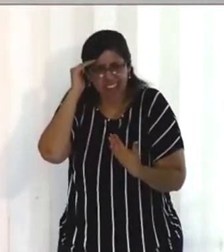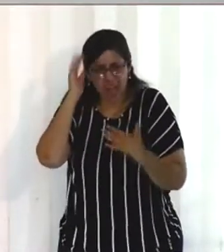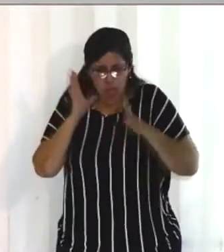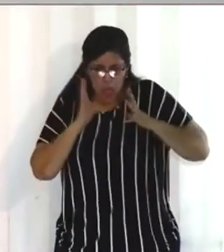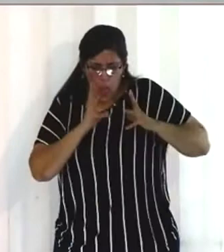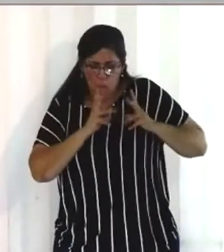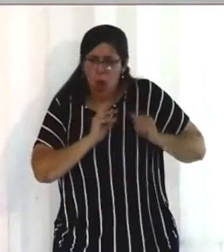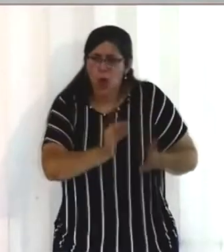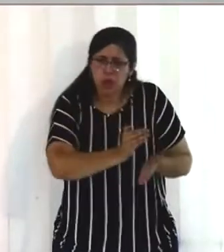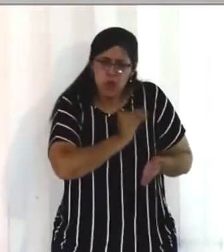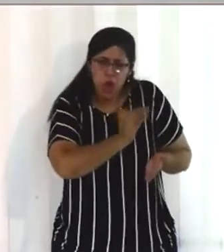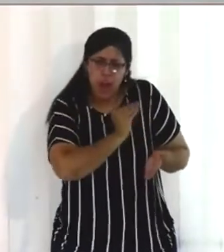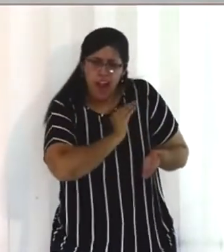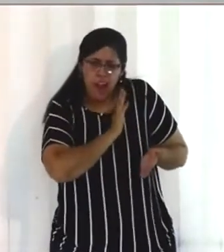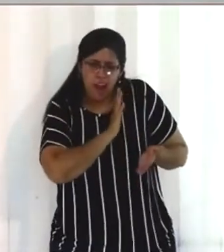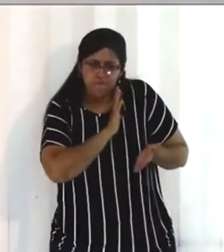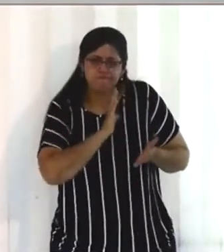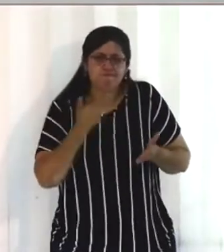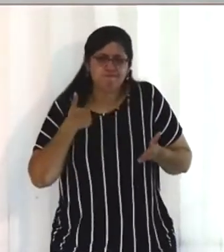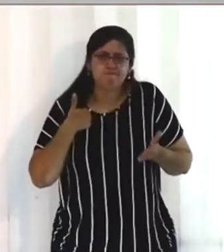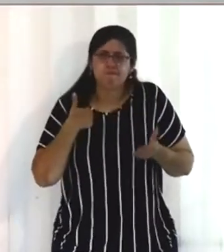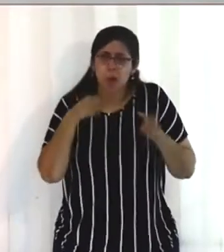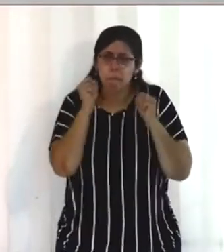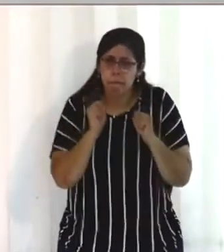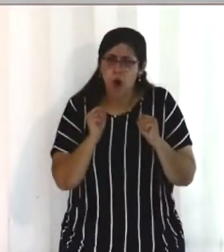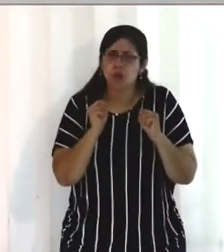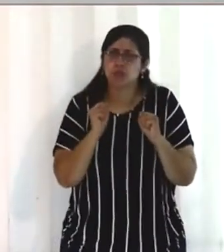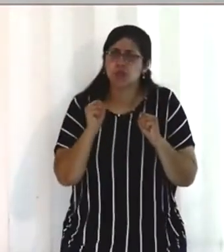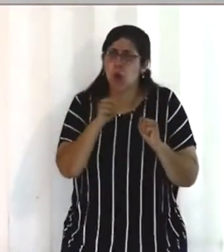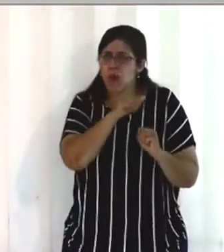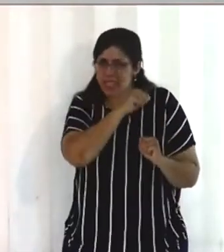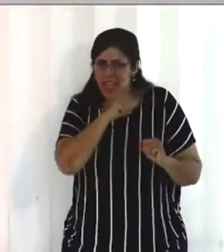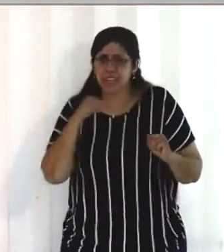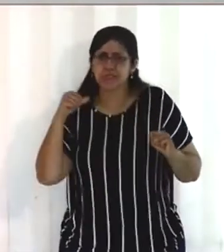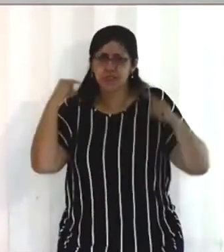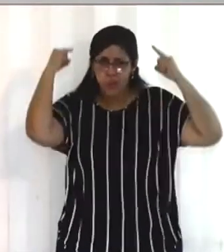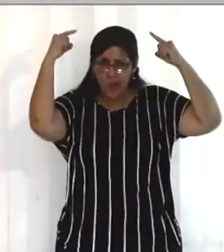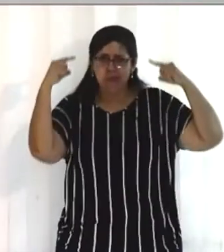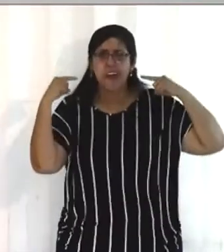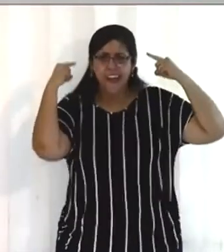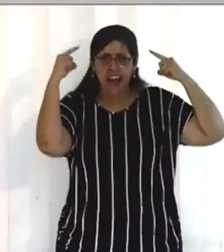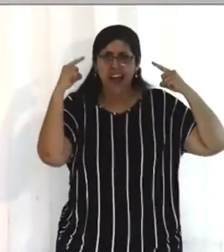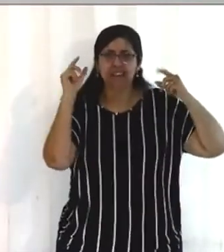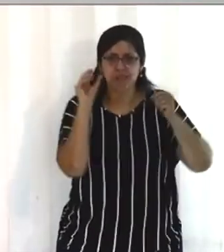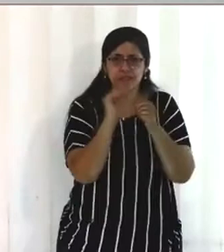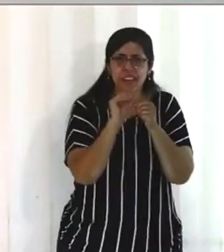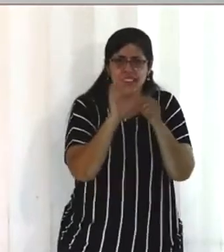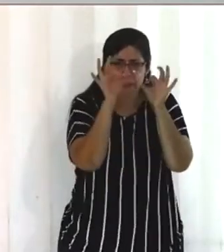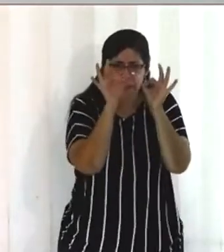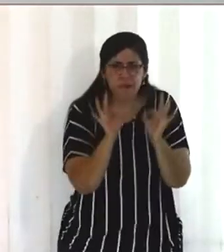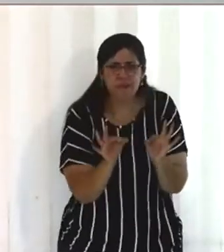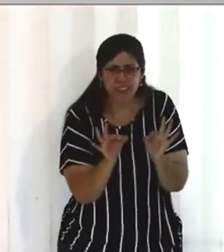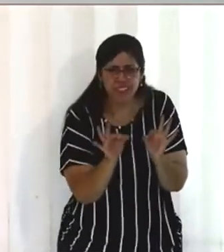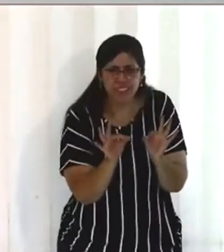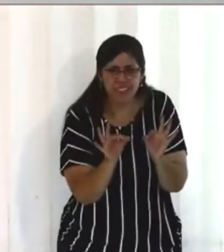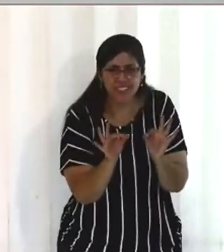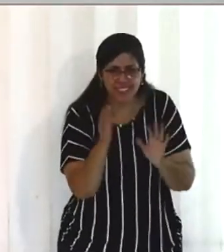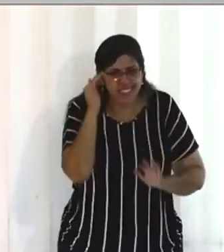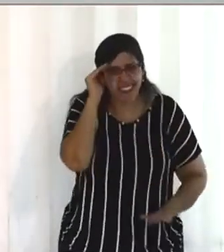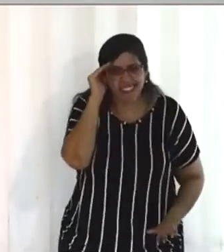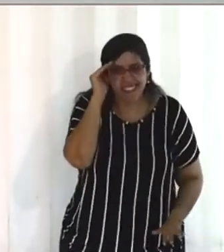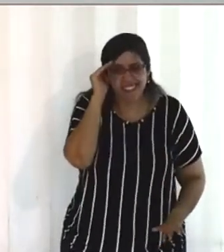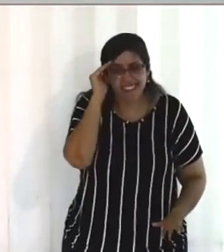seu coração, de todo o seu coração. E por causa disso, ele obteve testemunho de